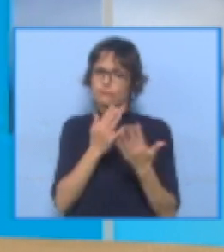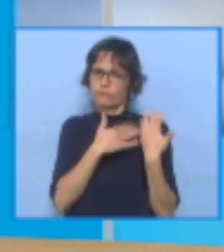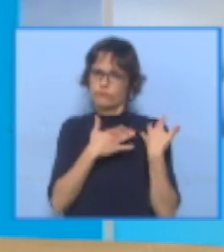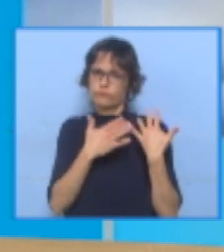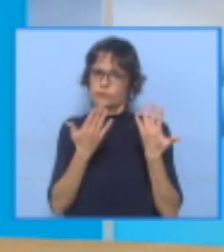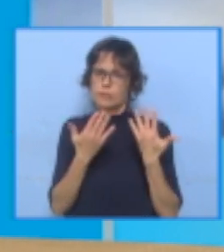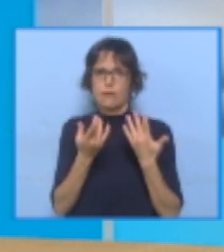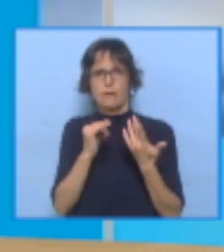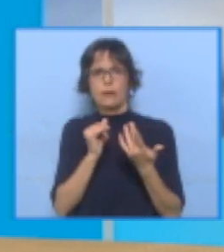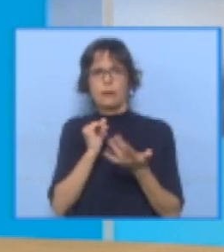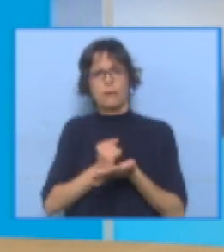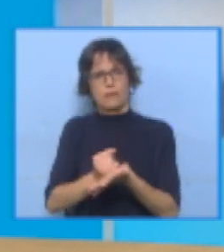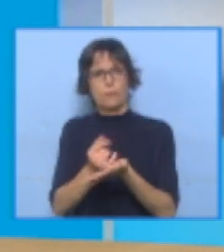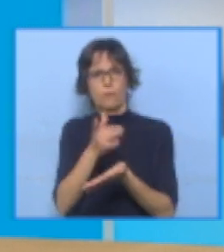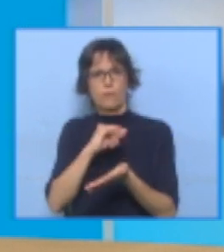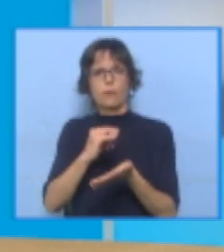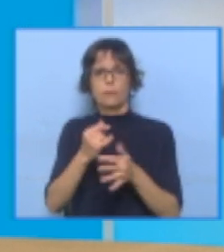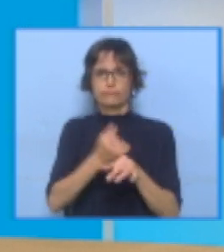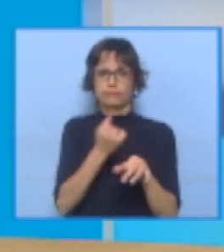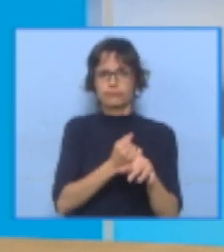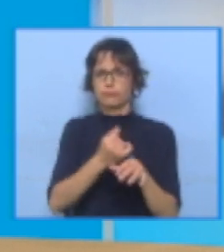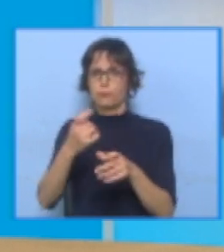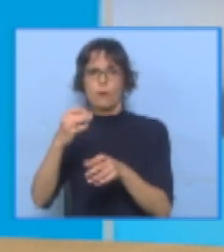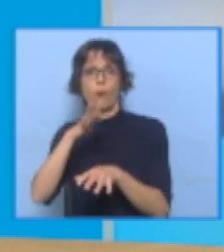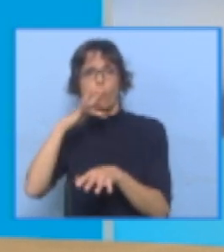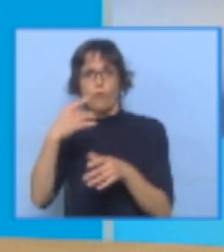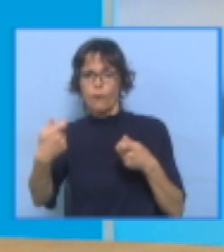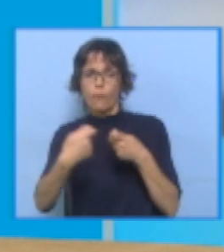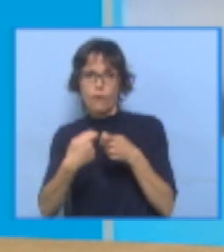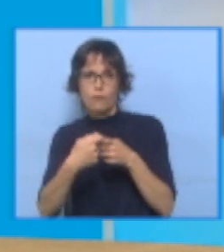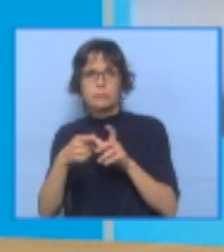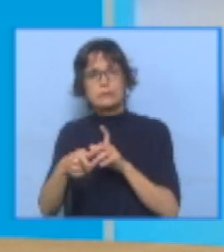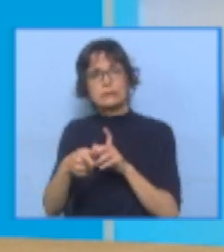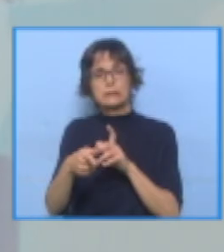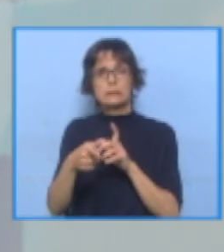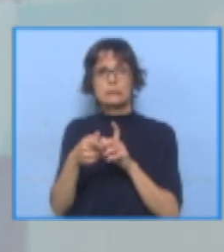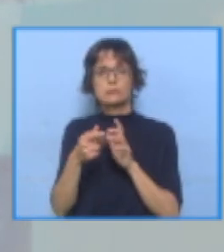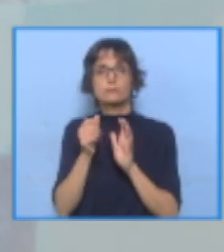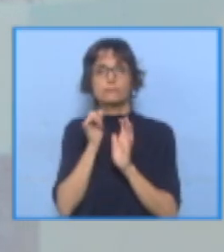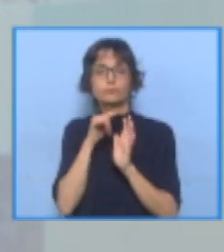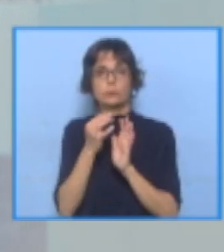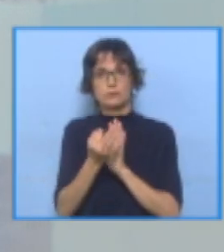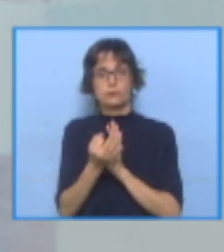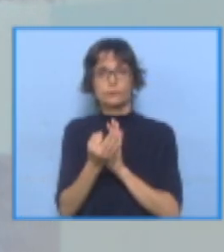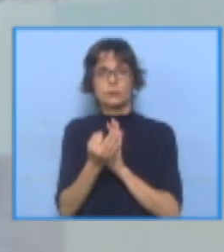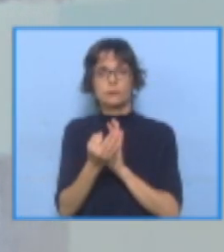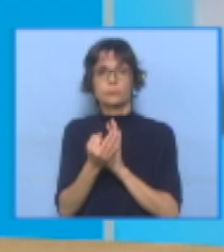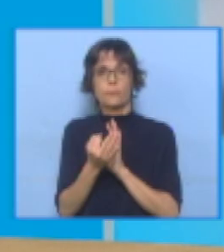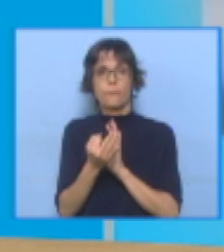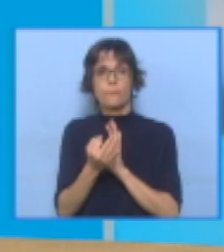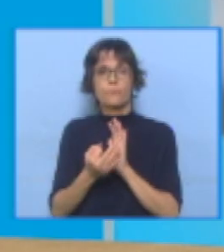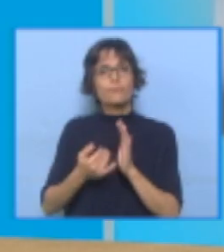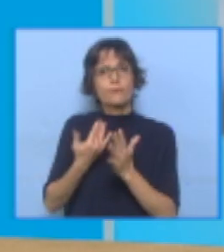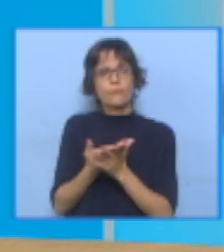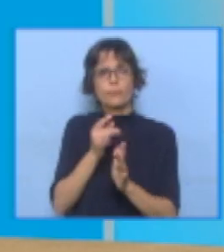conciliação entre o trabalho e a família, se tornam mais apetecíveis e, mais do que isso, se tornam